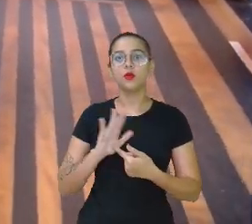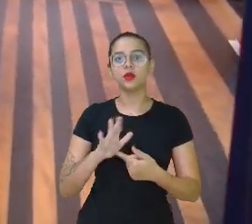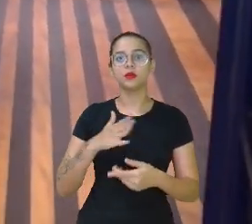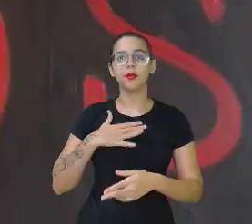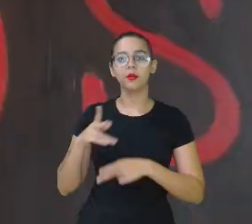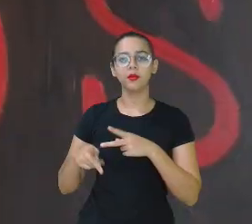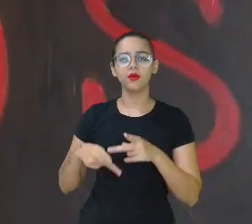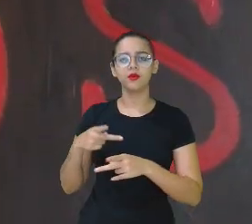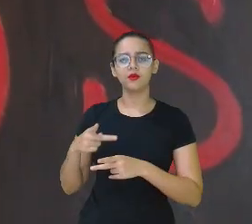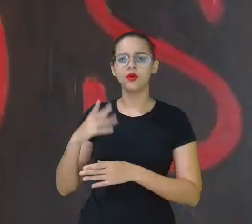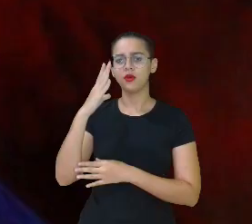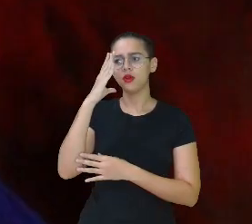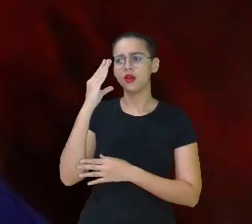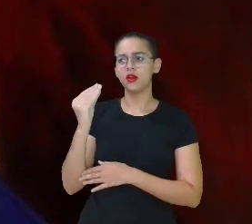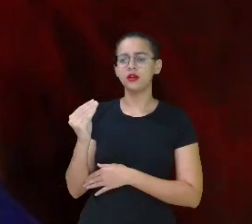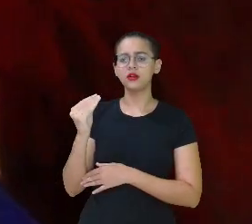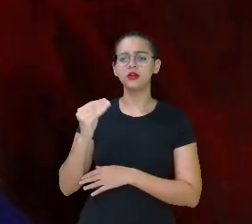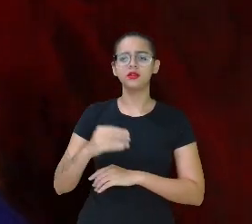trouxe uma van.